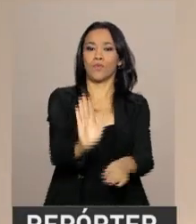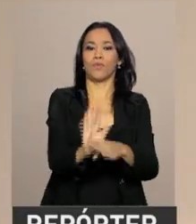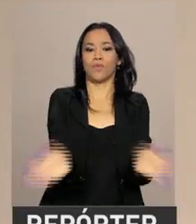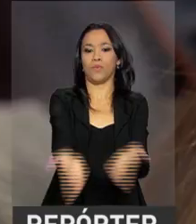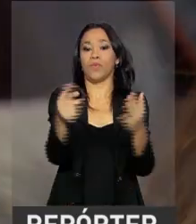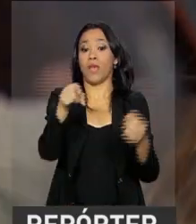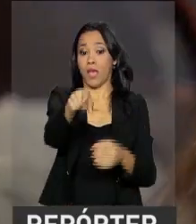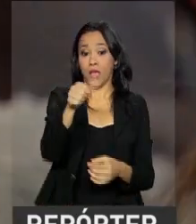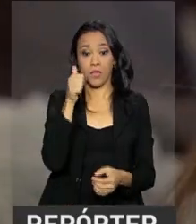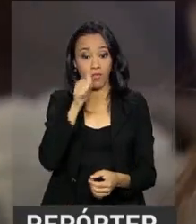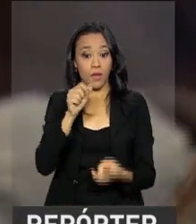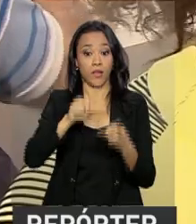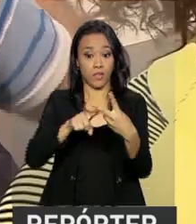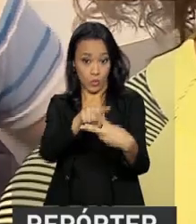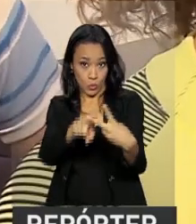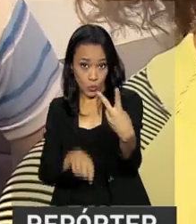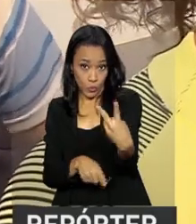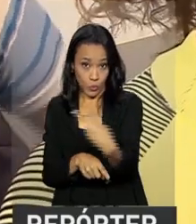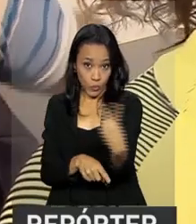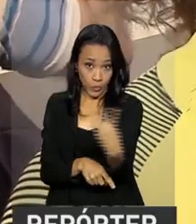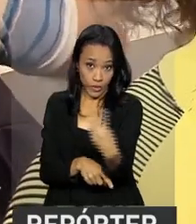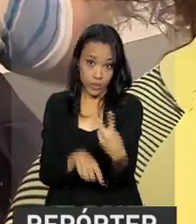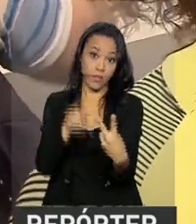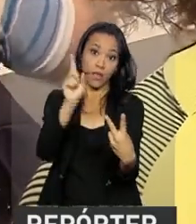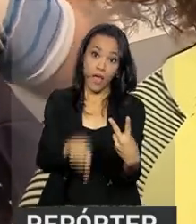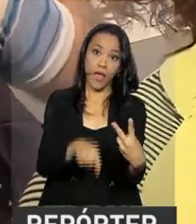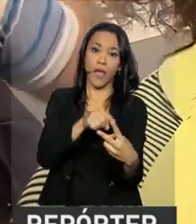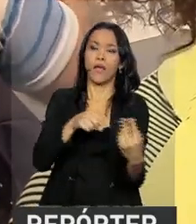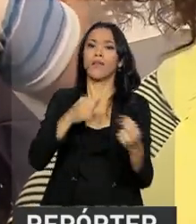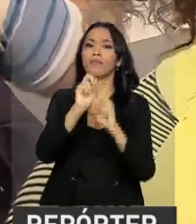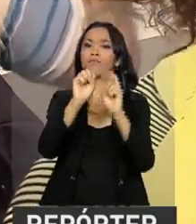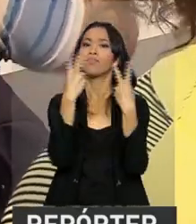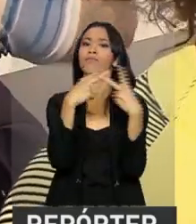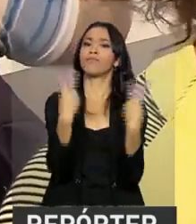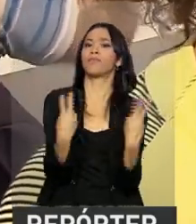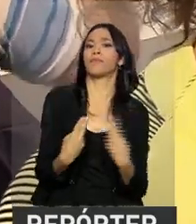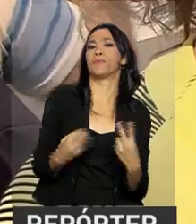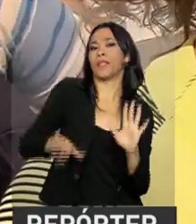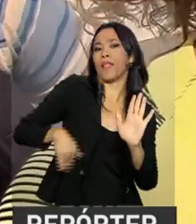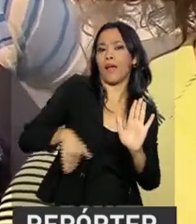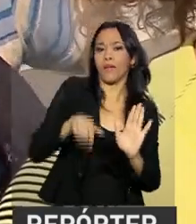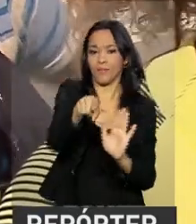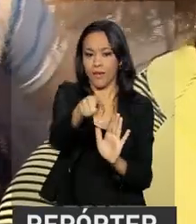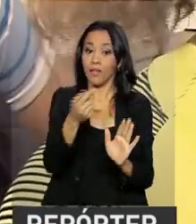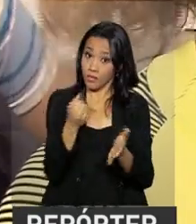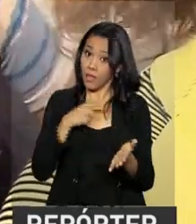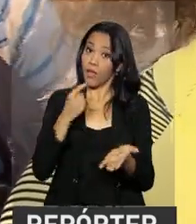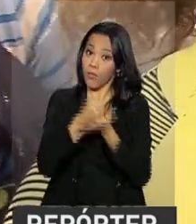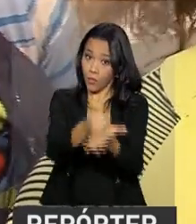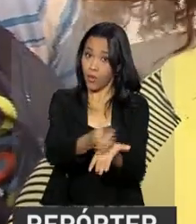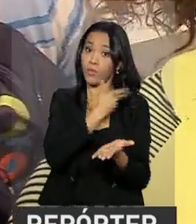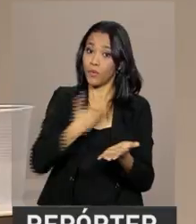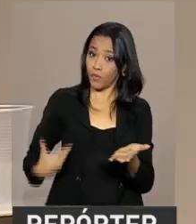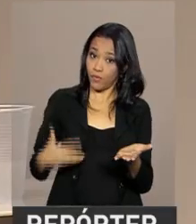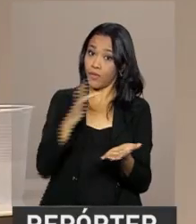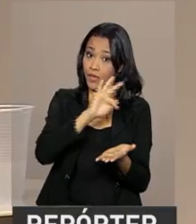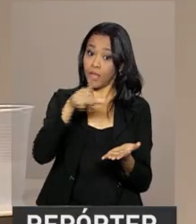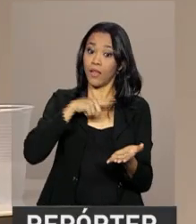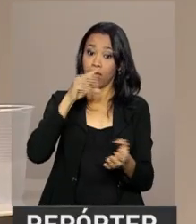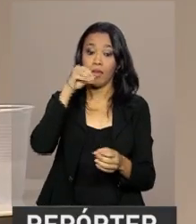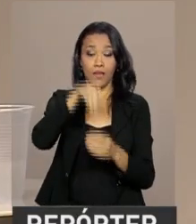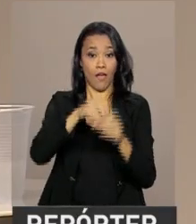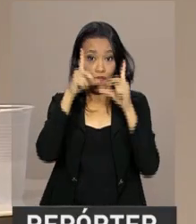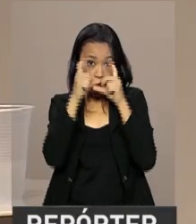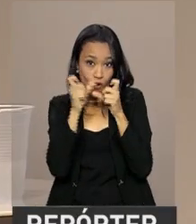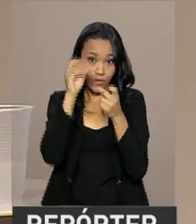Duda Micucci e Luísa Borges, dupla brasileira do nado sincronizado, recebem o apoio e também estão no aplicativo. Luísa